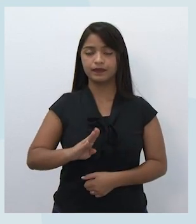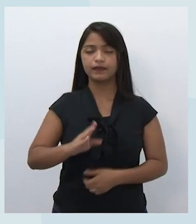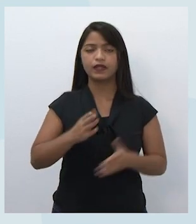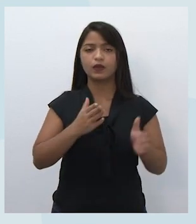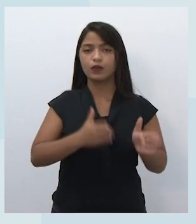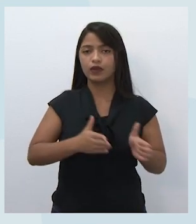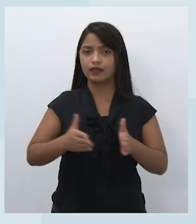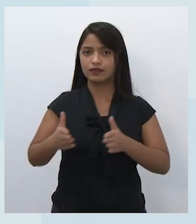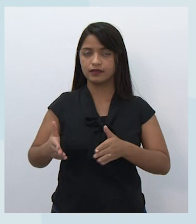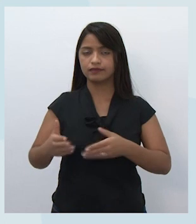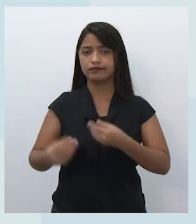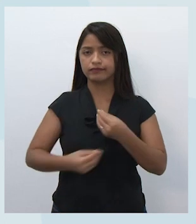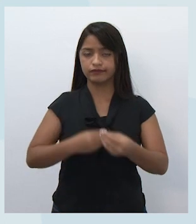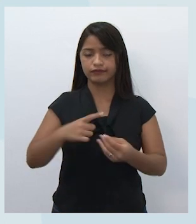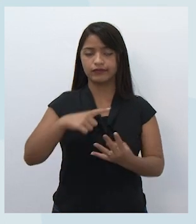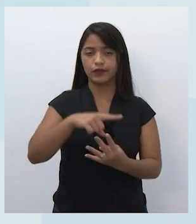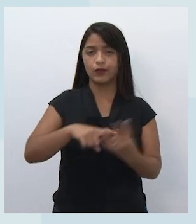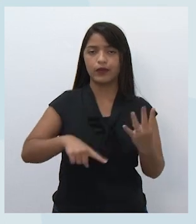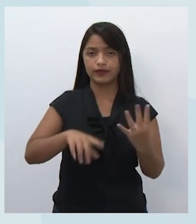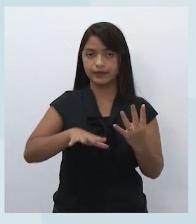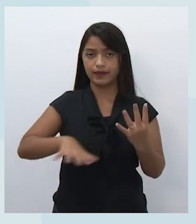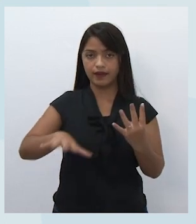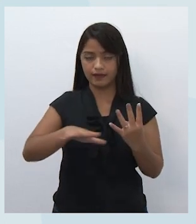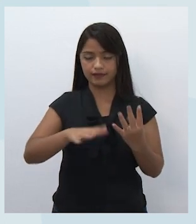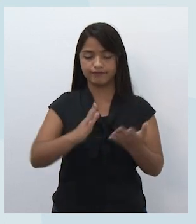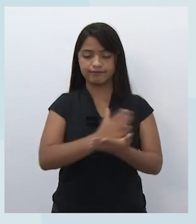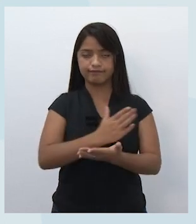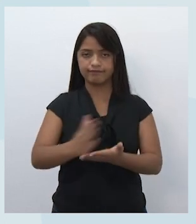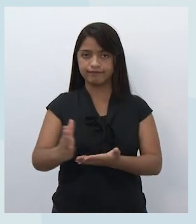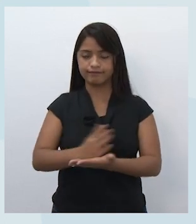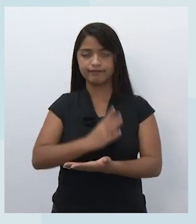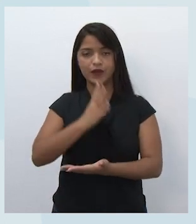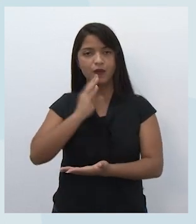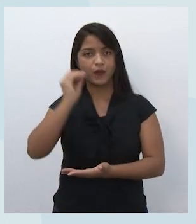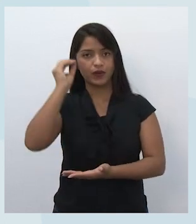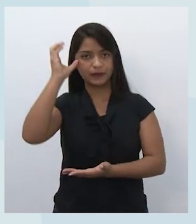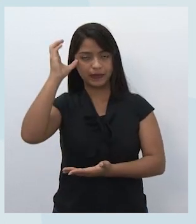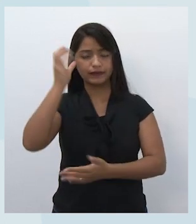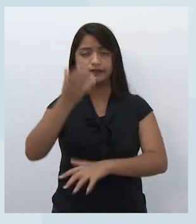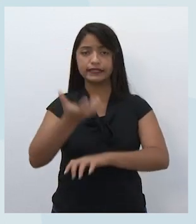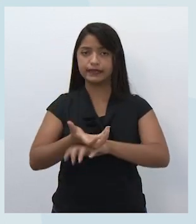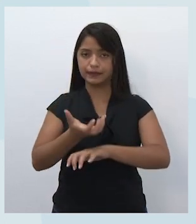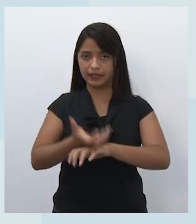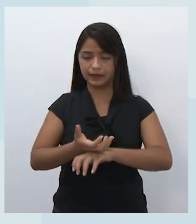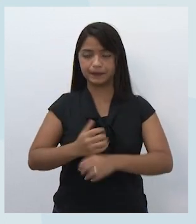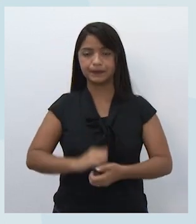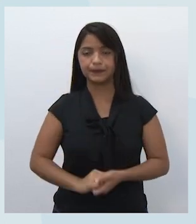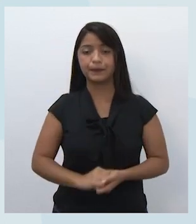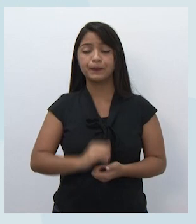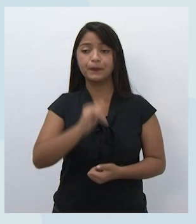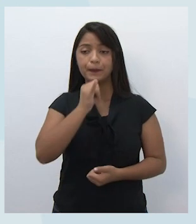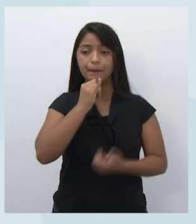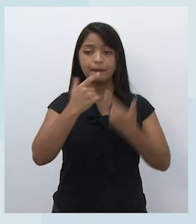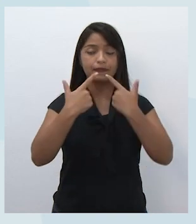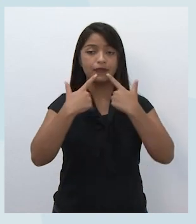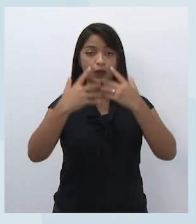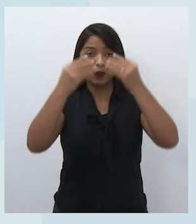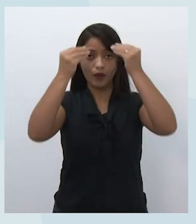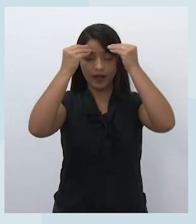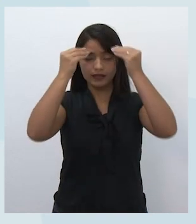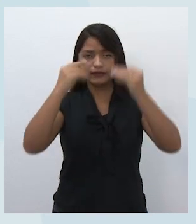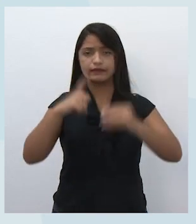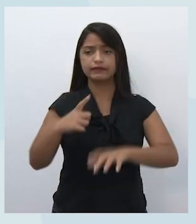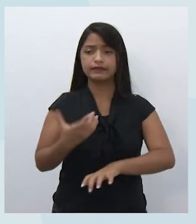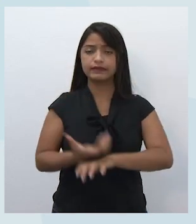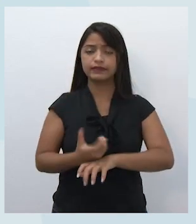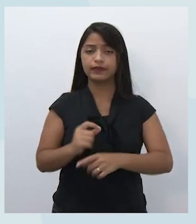organizada nas quatro áreas do conhecimento e em todos os componentes que as compõem. Então, para a área de linguagem, são os